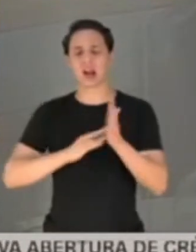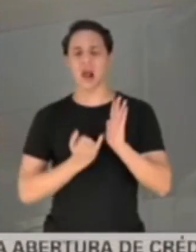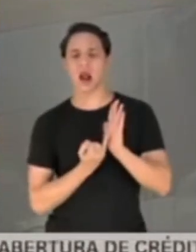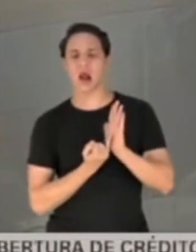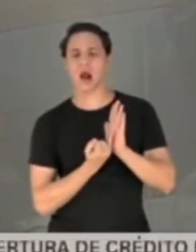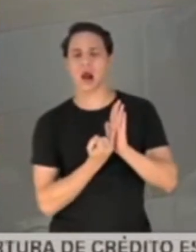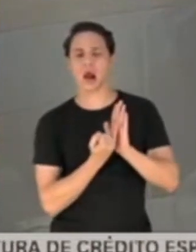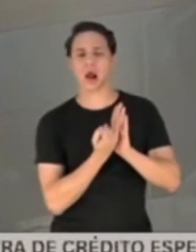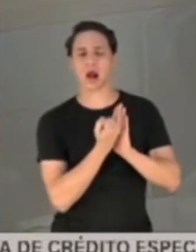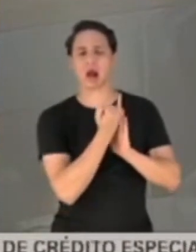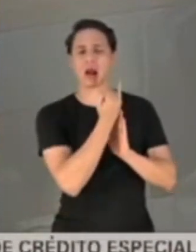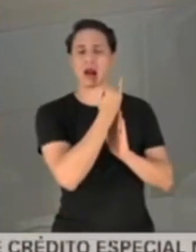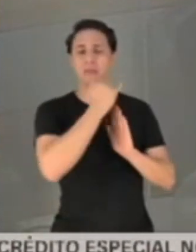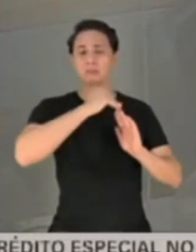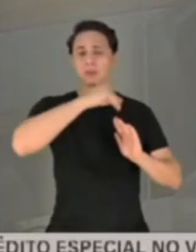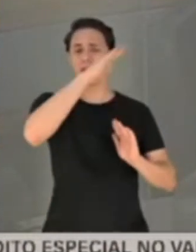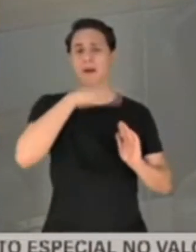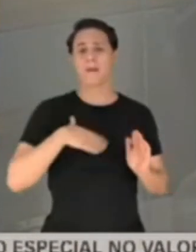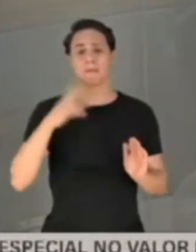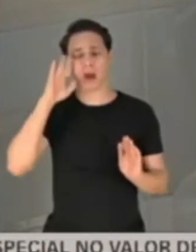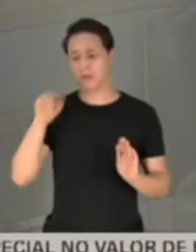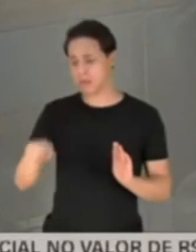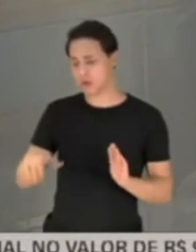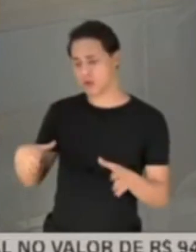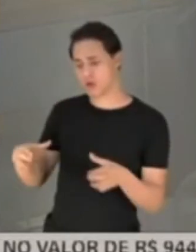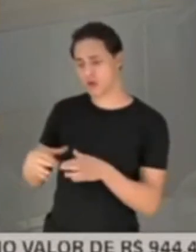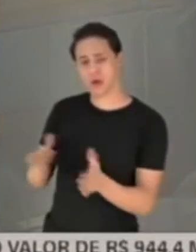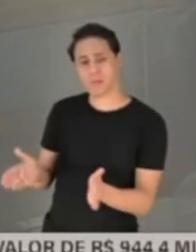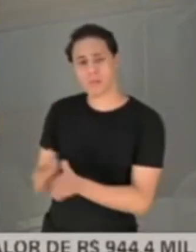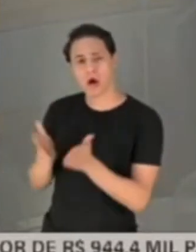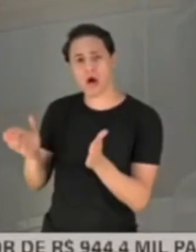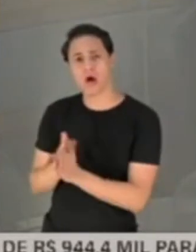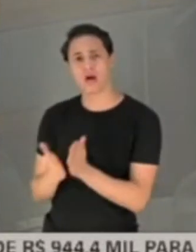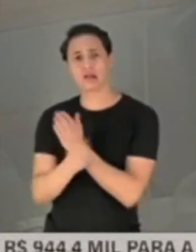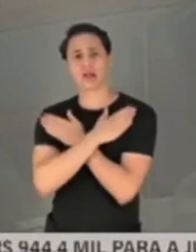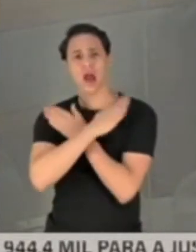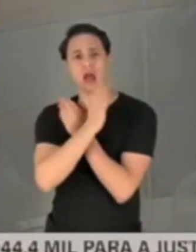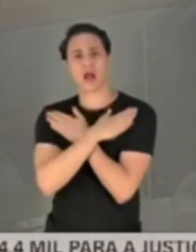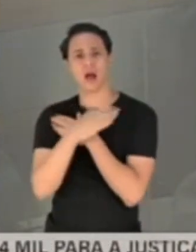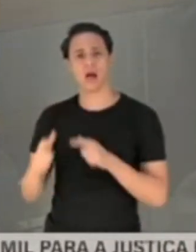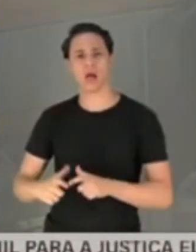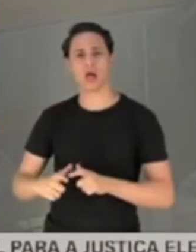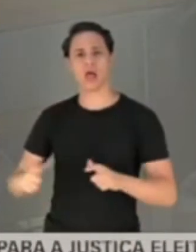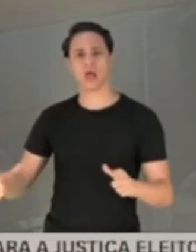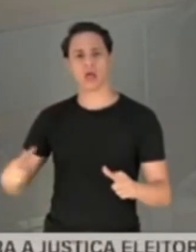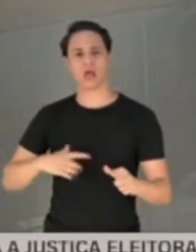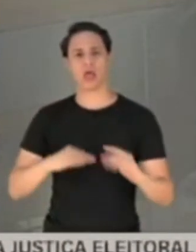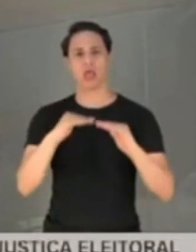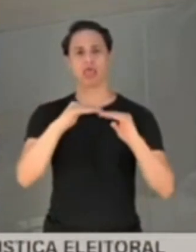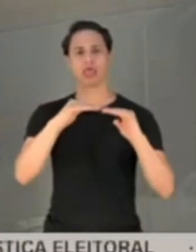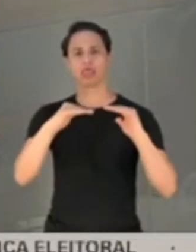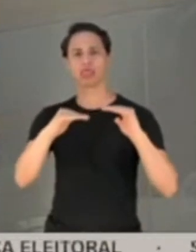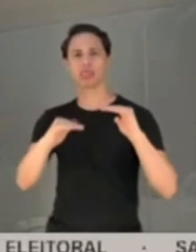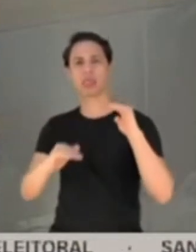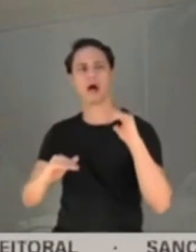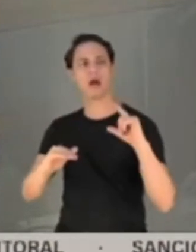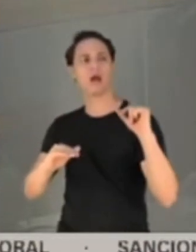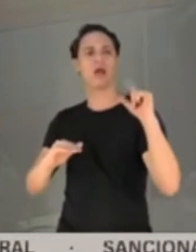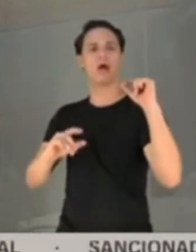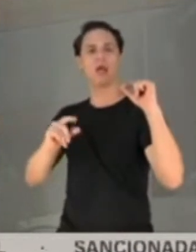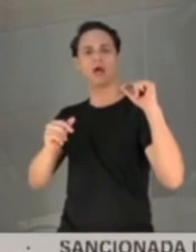aumentando, principalmente para quem é pobre, o desemprego aumentando, a desigualdade crescendo, a